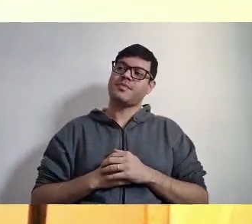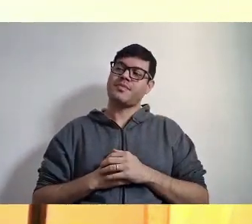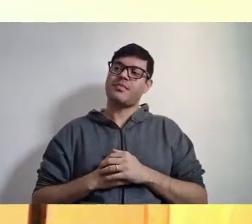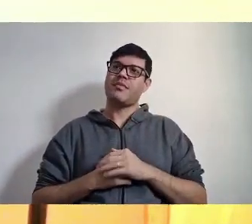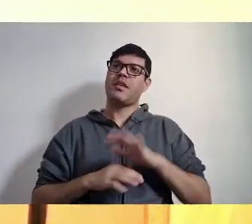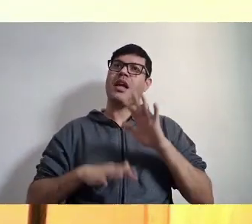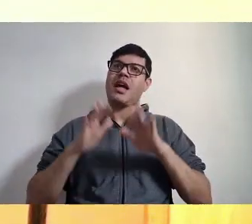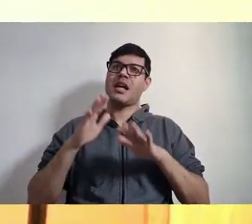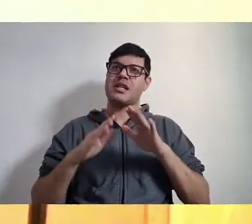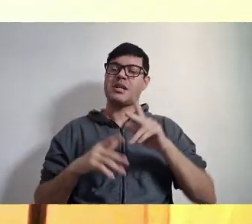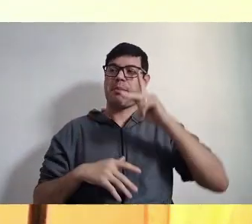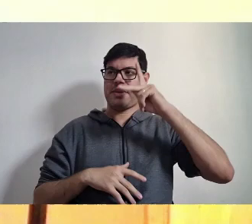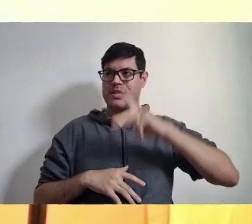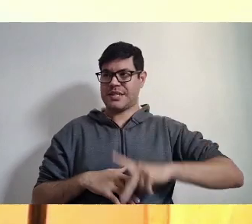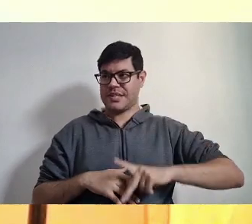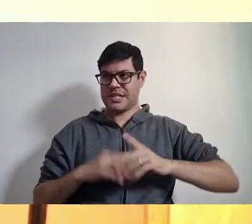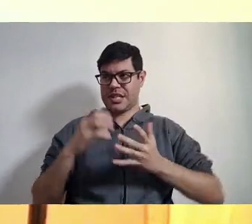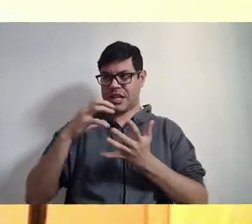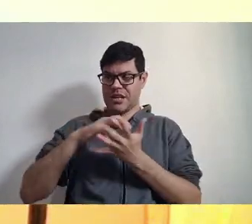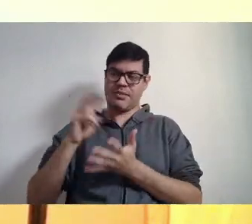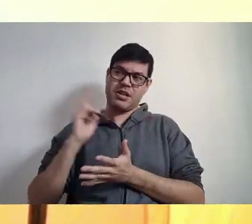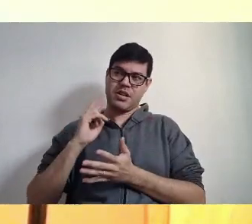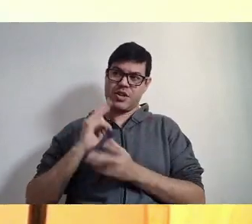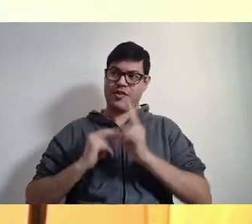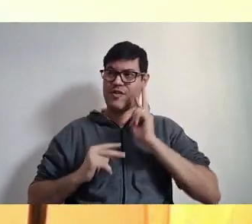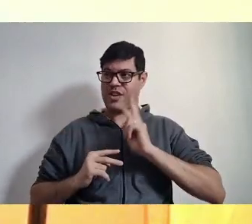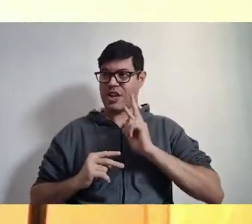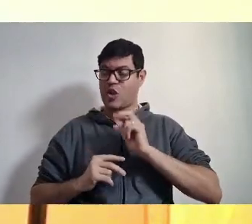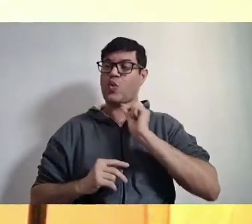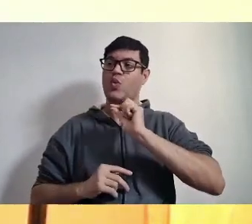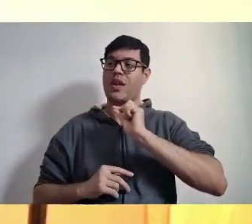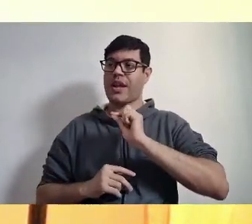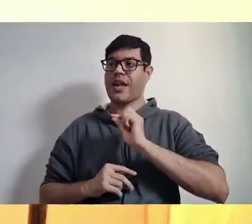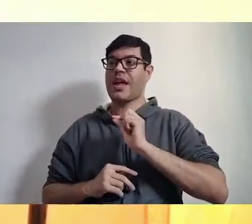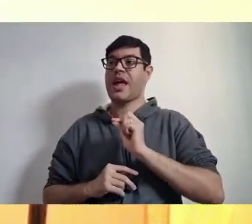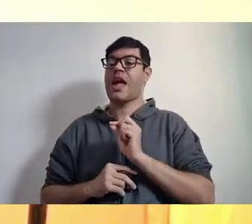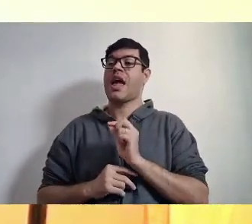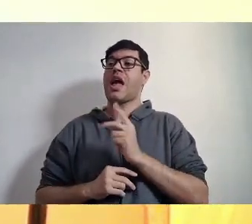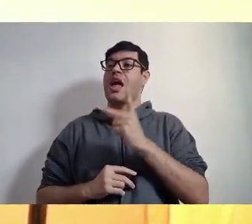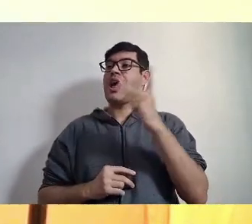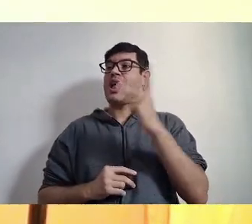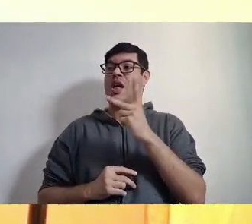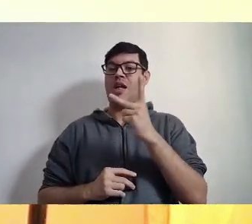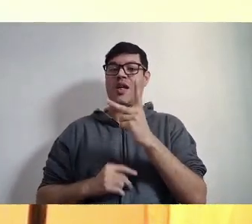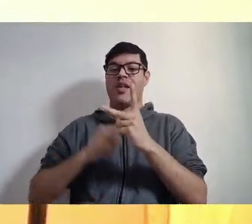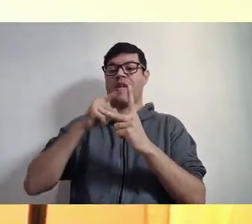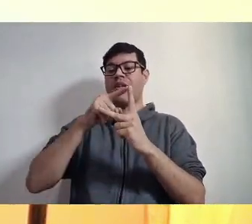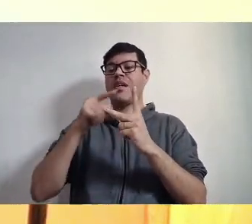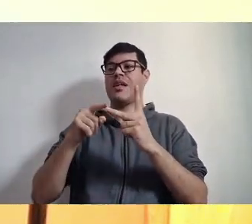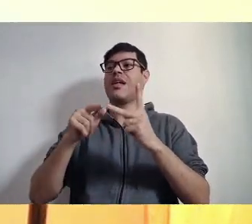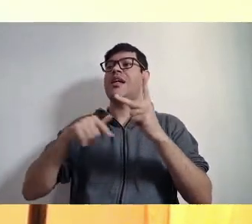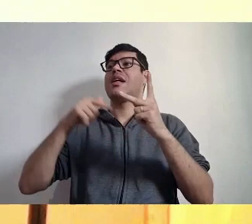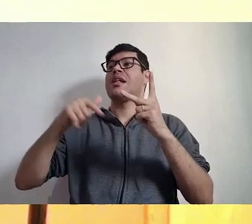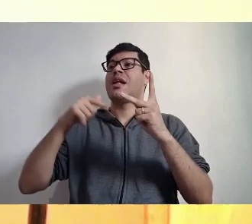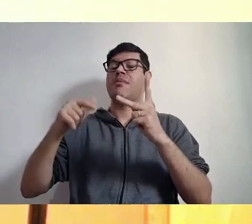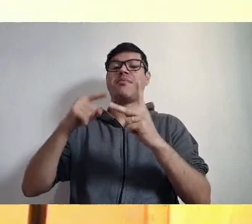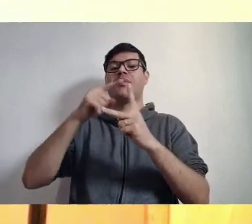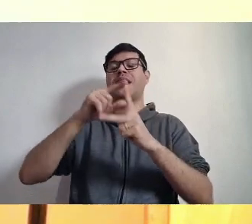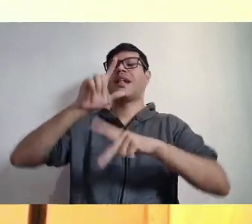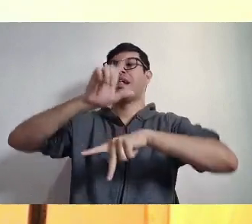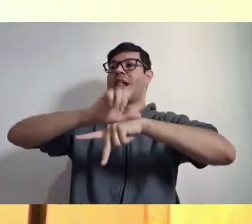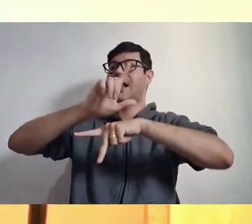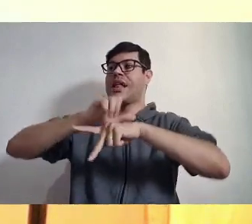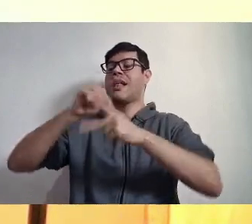Não falando da presidência da Câmara, do vereador em si. Certo. As duas funções principais é legislar e